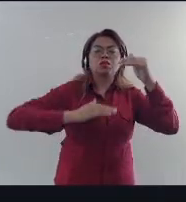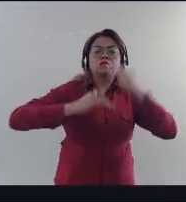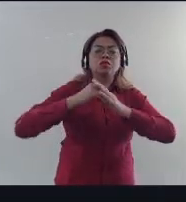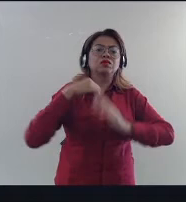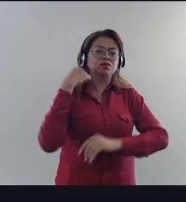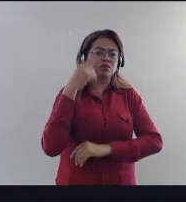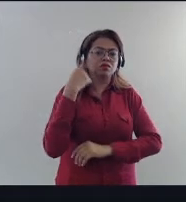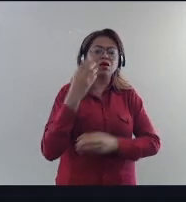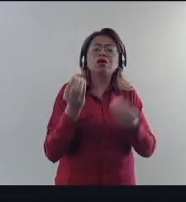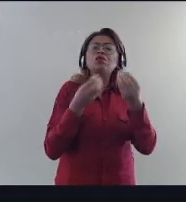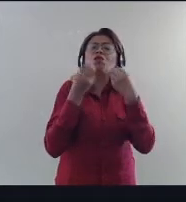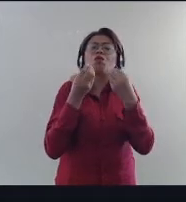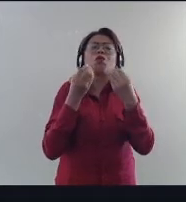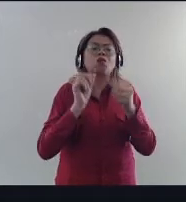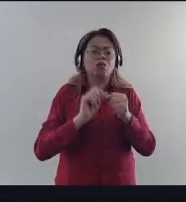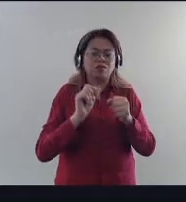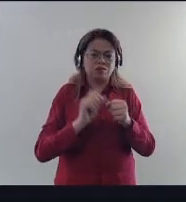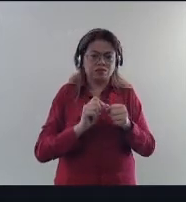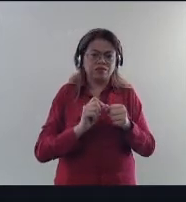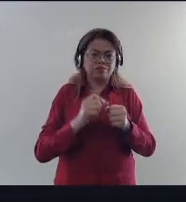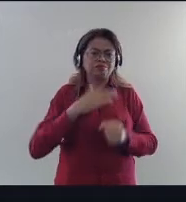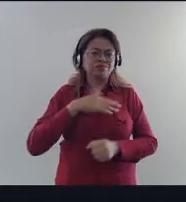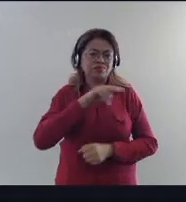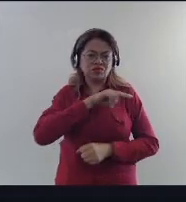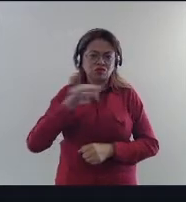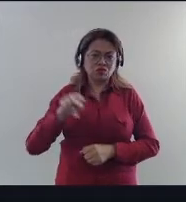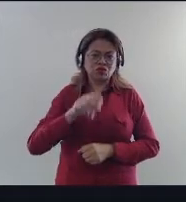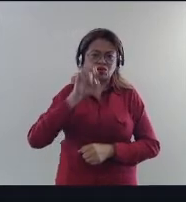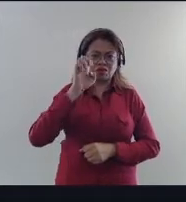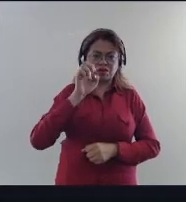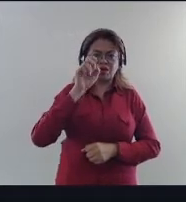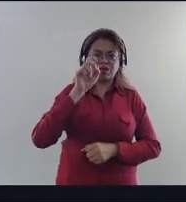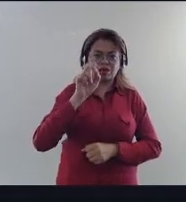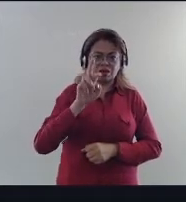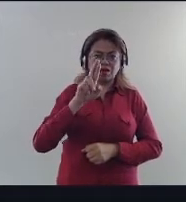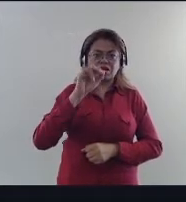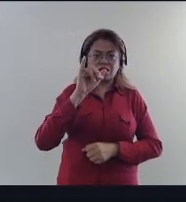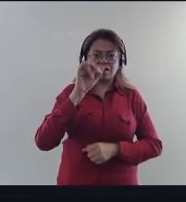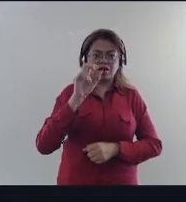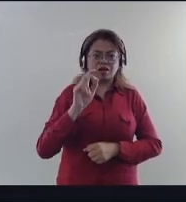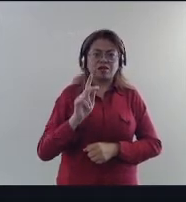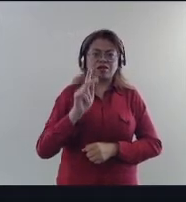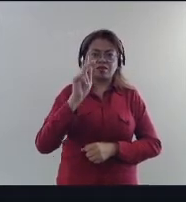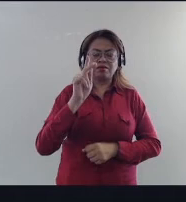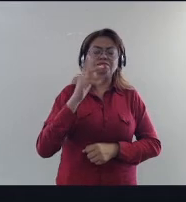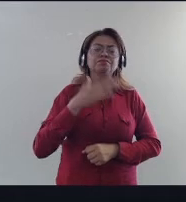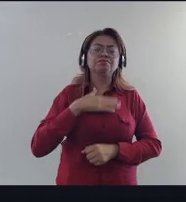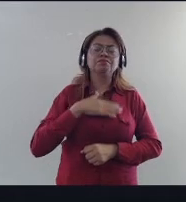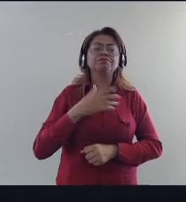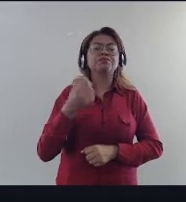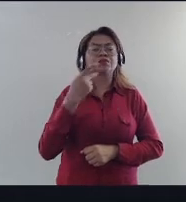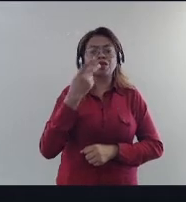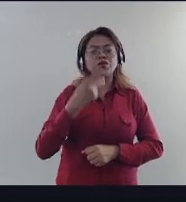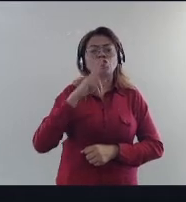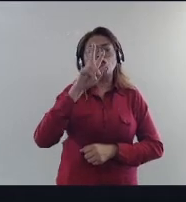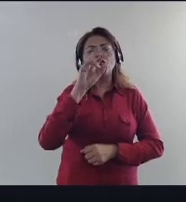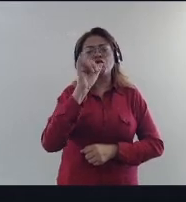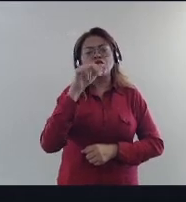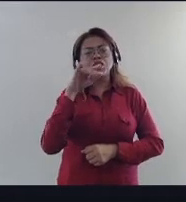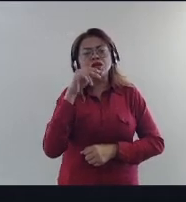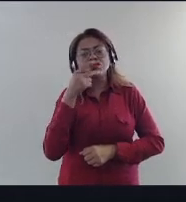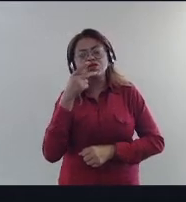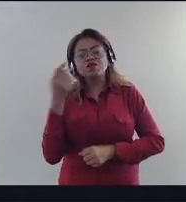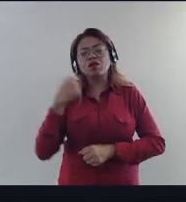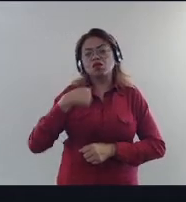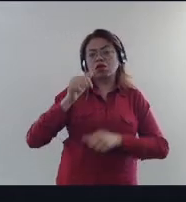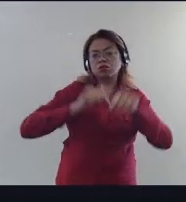gente faz isso. Meu nome é Eric, como você mencionou, Vinícius, eu trabalho muito essas